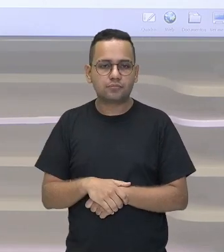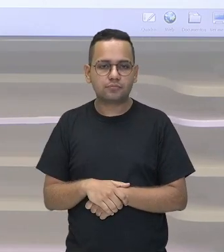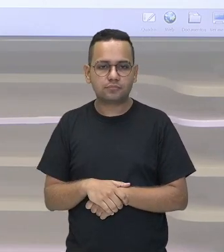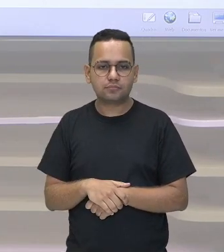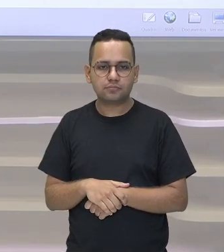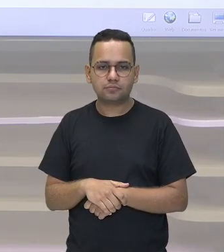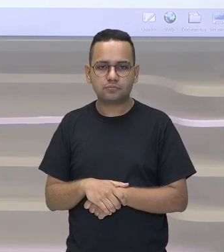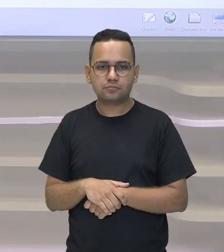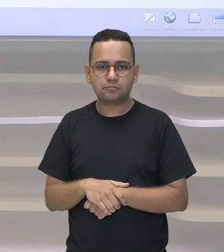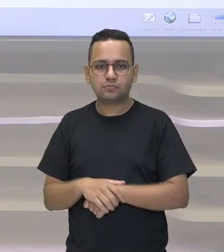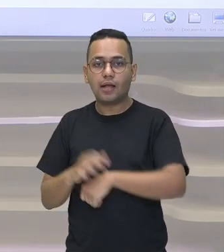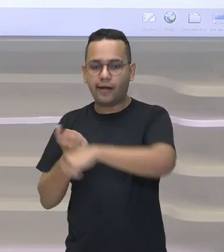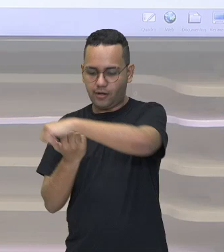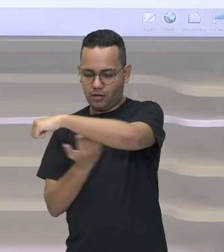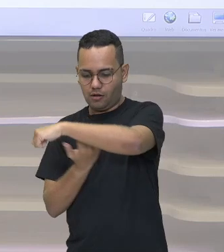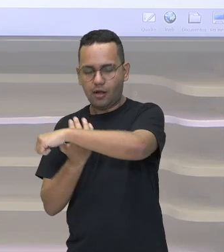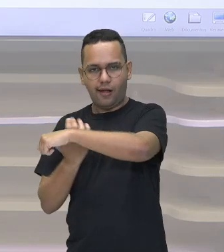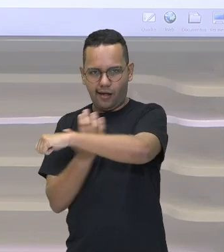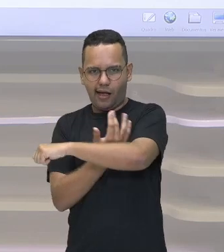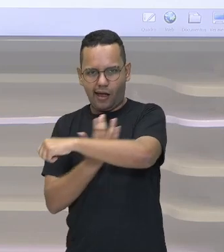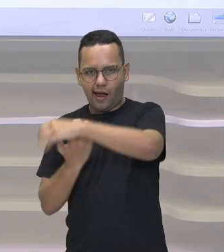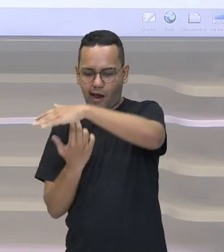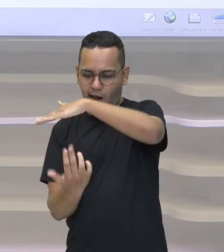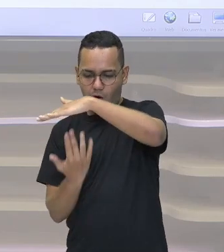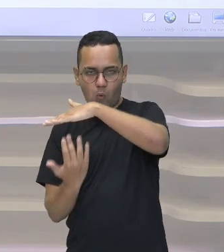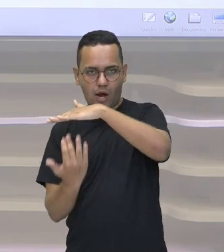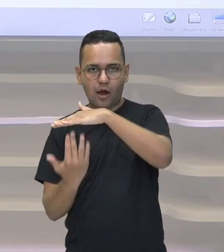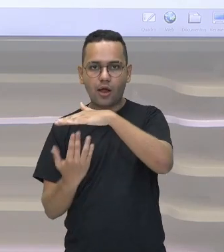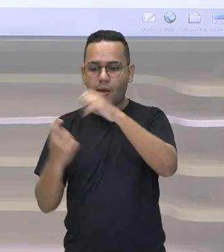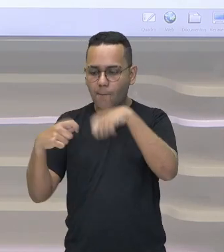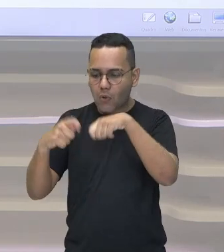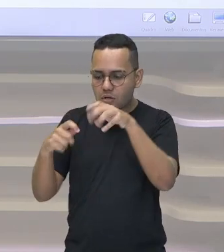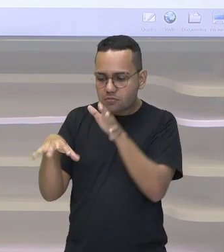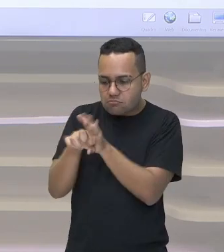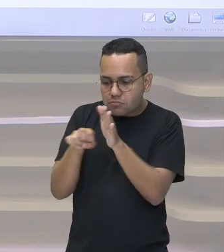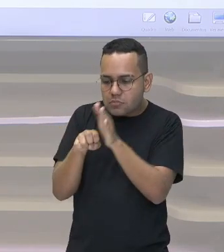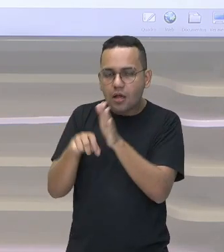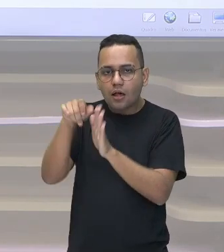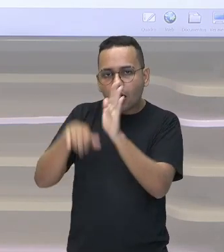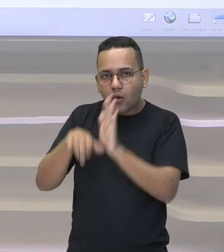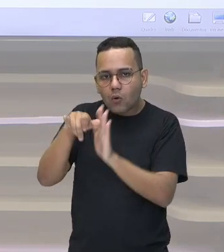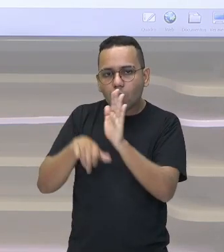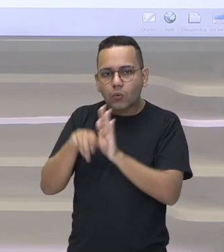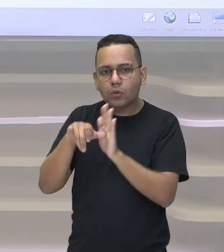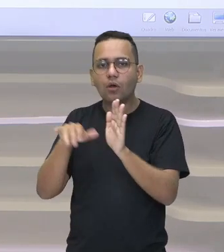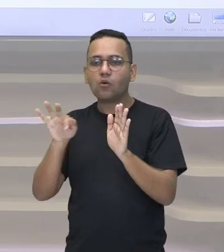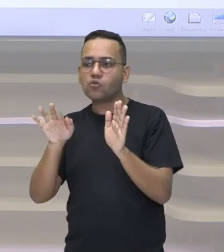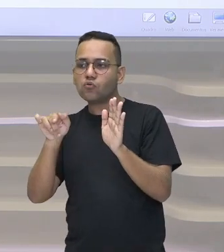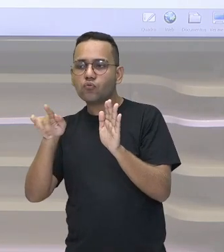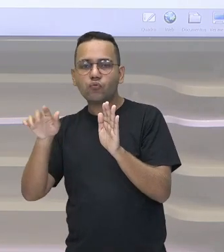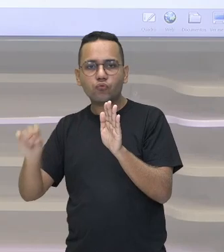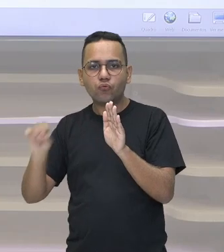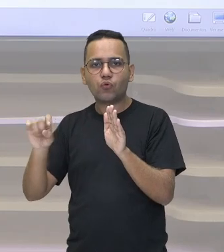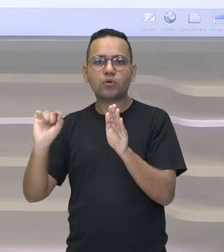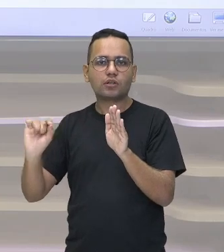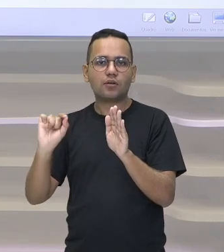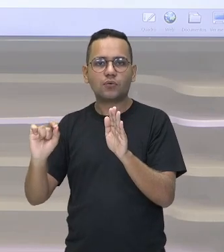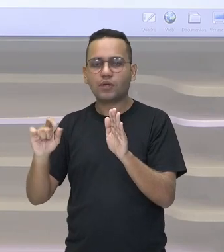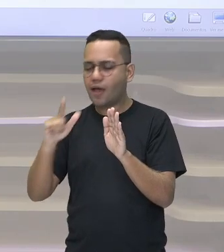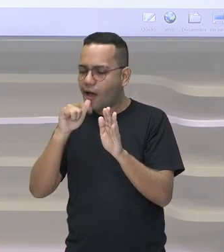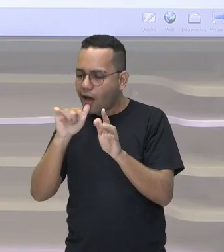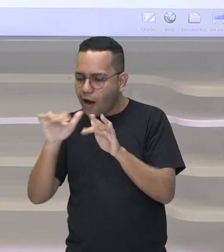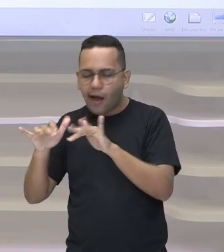fornecem o alimento, né? Enquanto que o fungo vai fornecer umidade, proteção. Então, aí nós temos